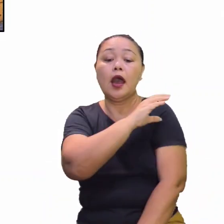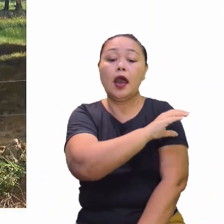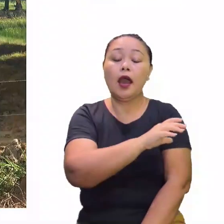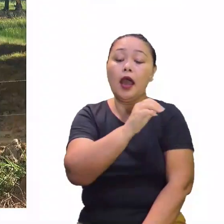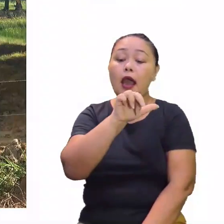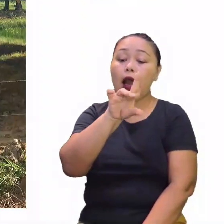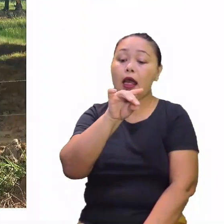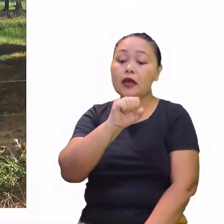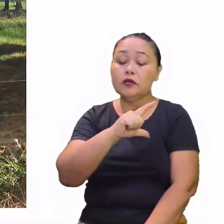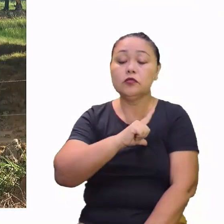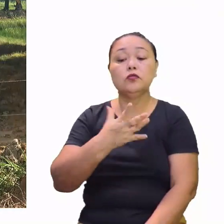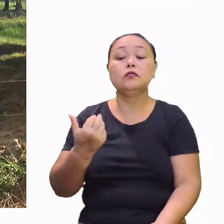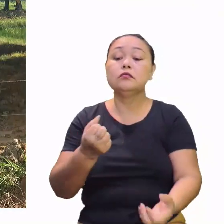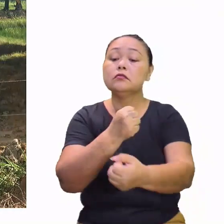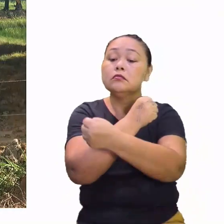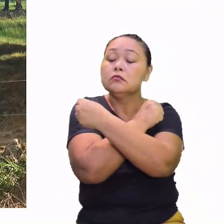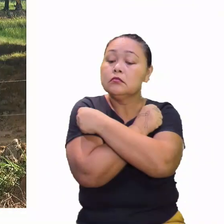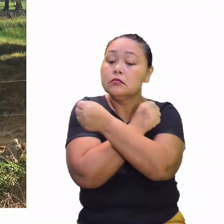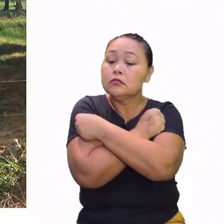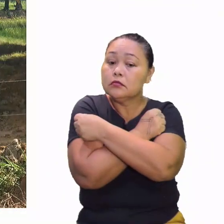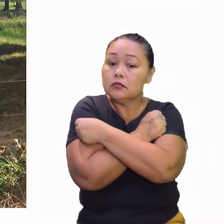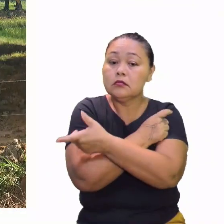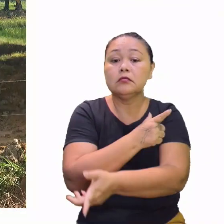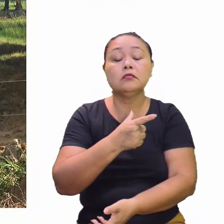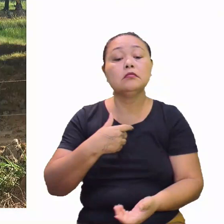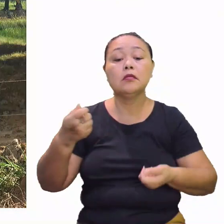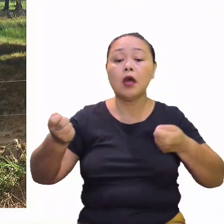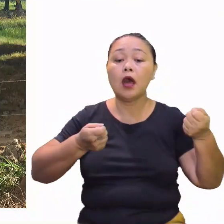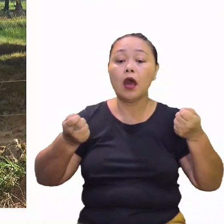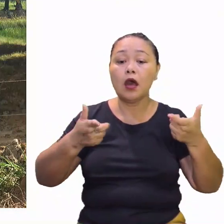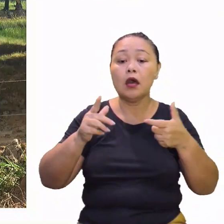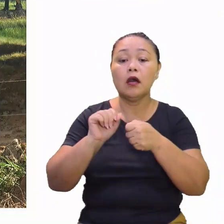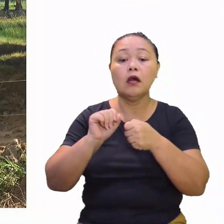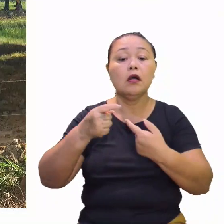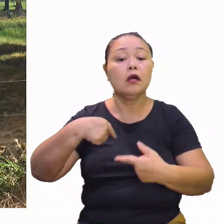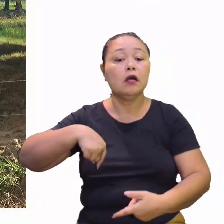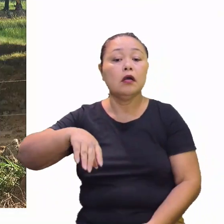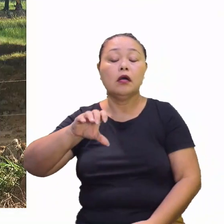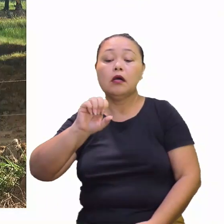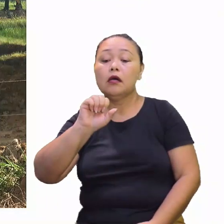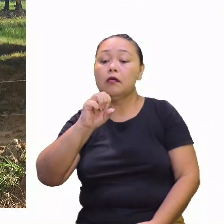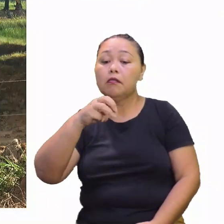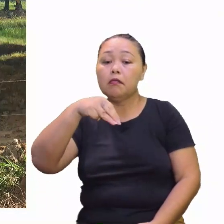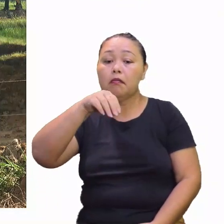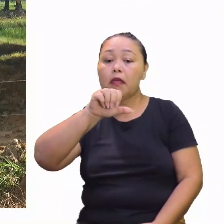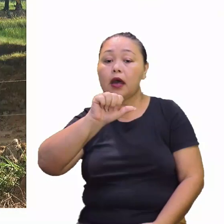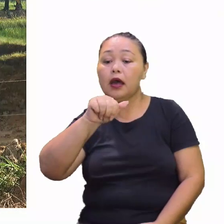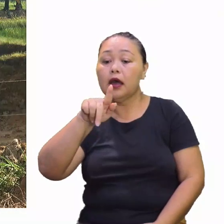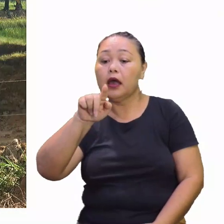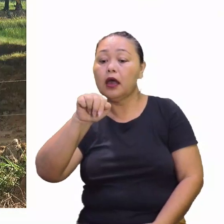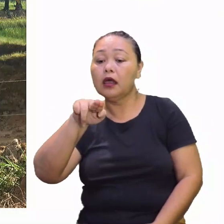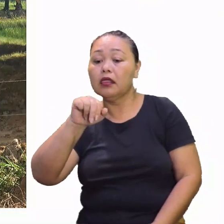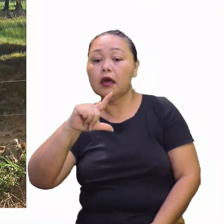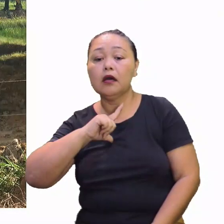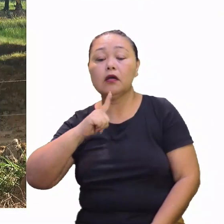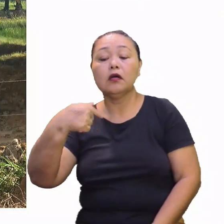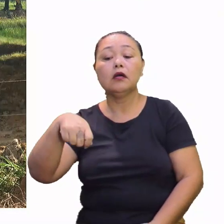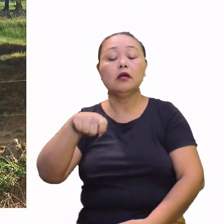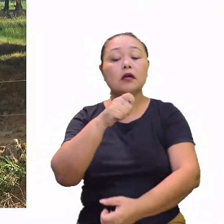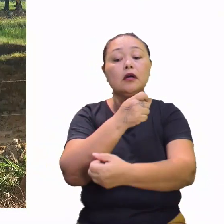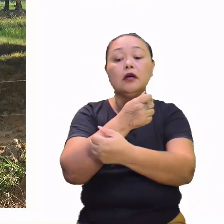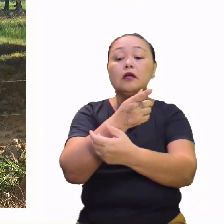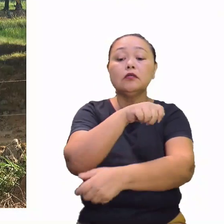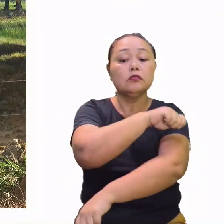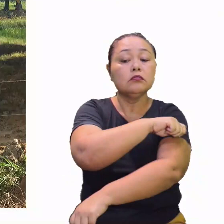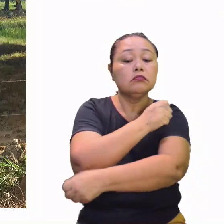Plácido de Castro, um grande abraço. E um garimpo de Massagana, Montenegro também, essa região, para nossos alunos